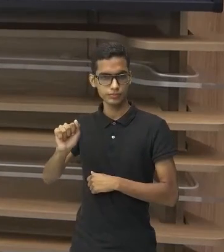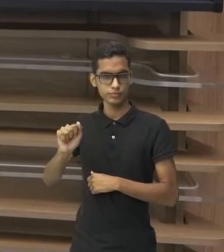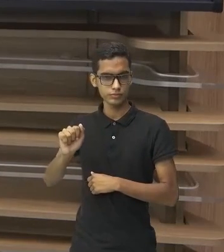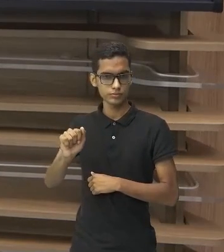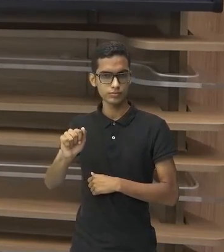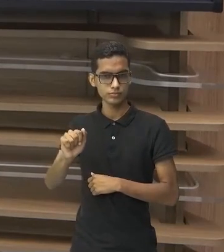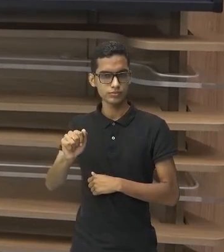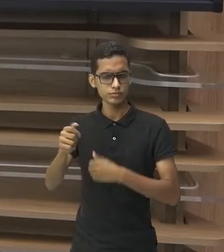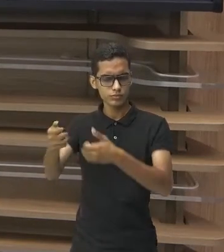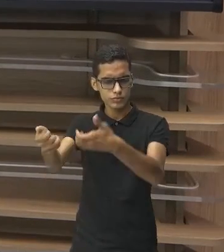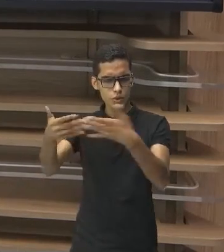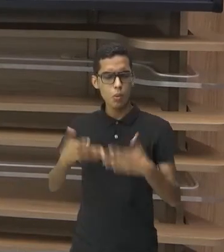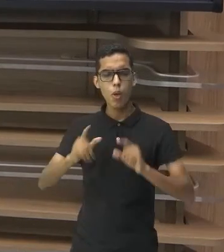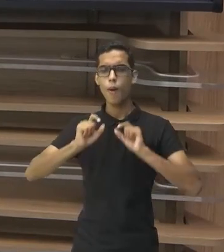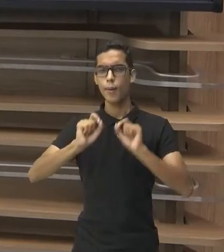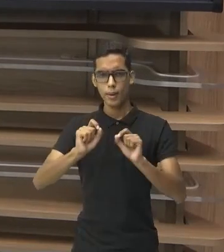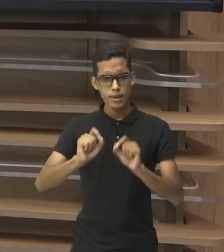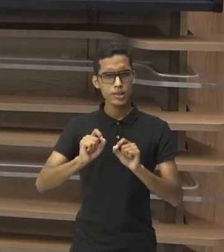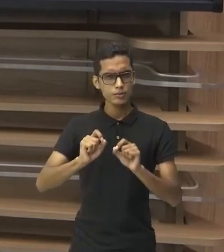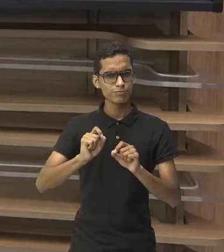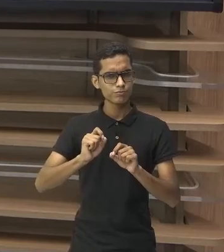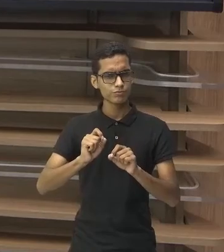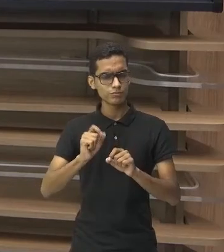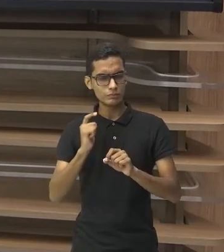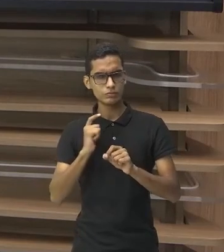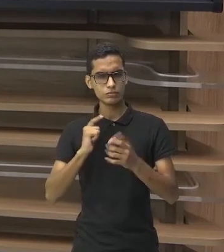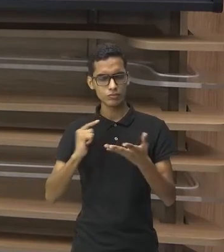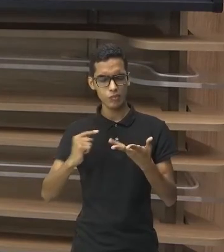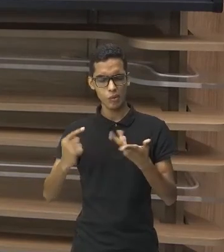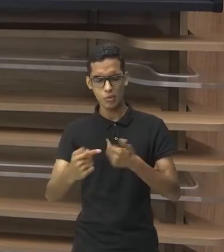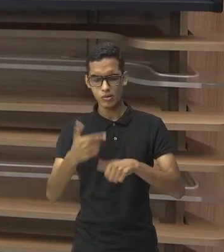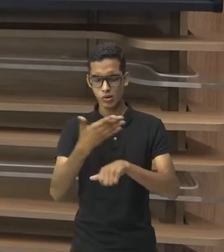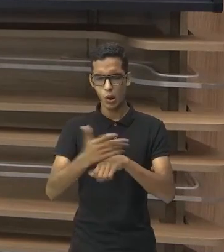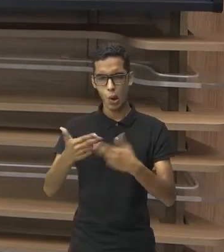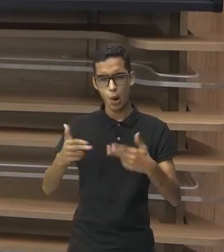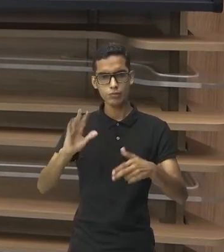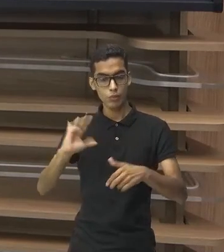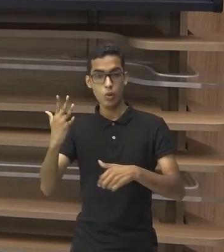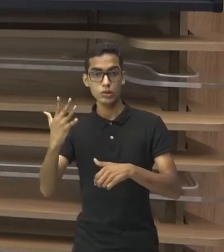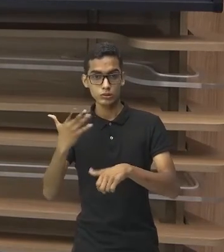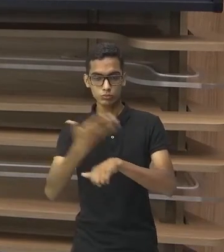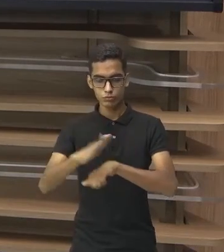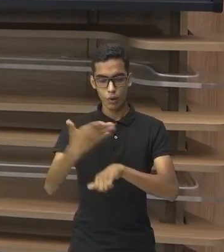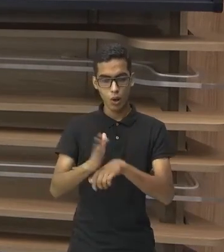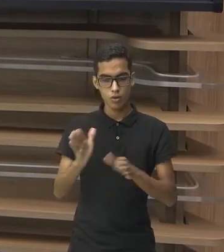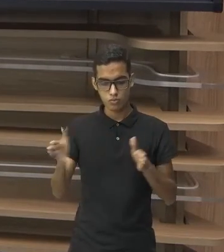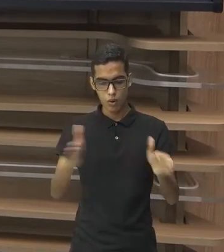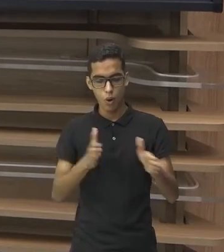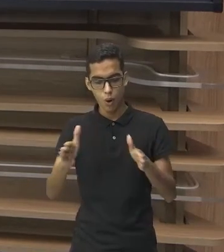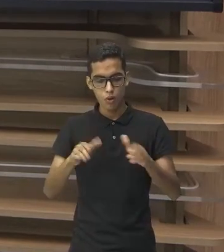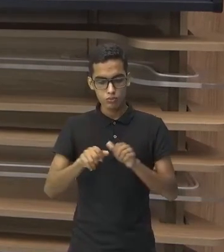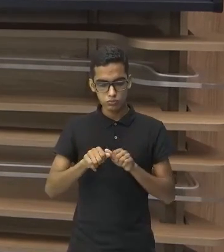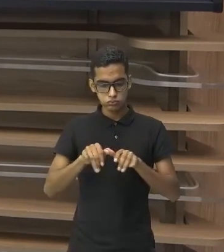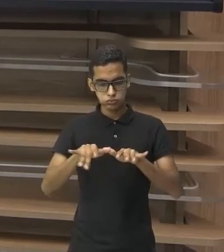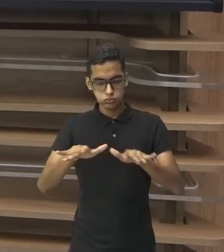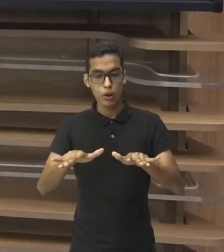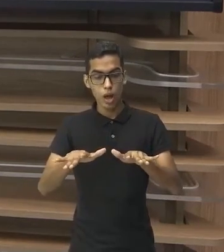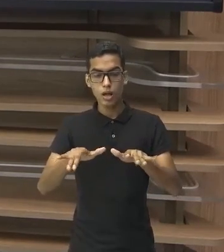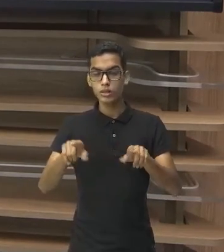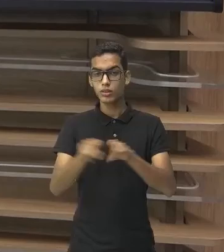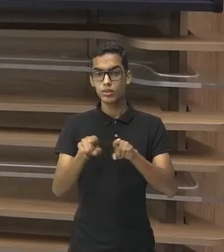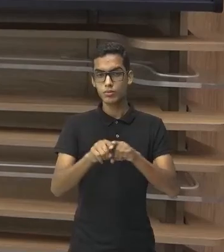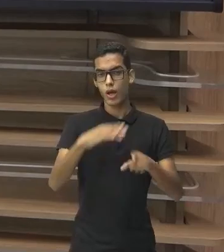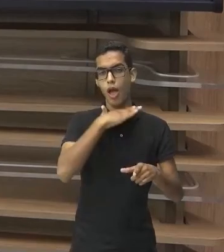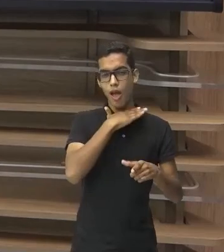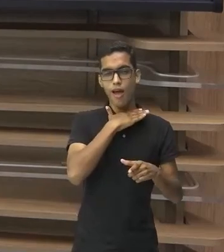outras coisas, as práticas da expansão e crise do Império Romano se deu com a